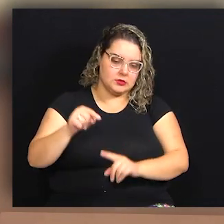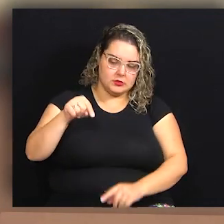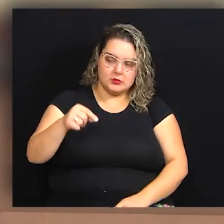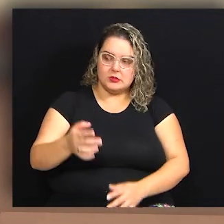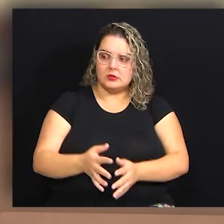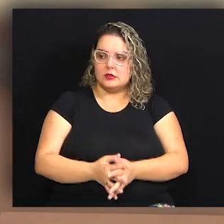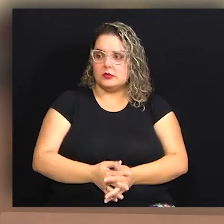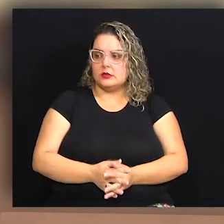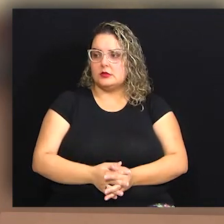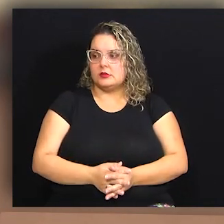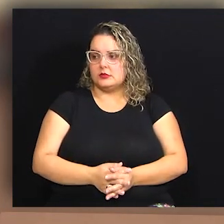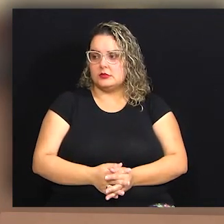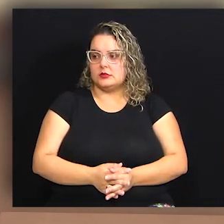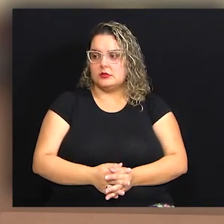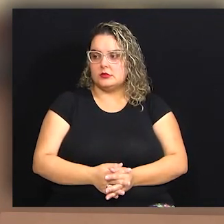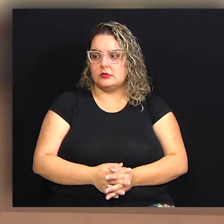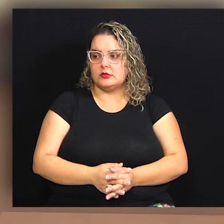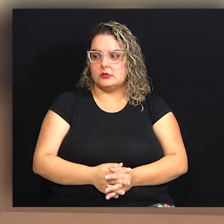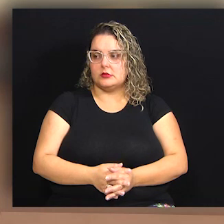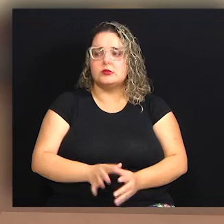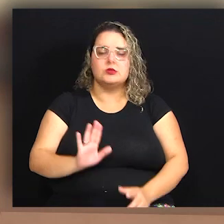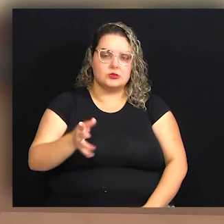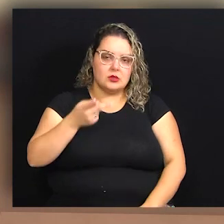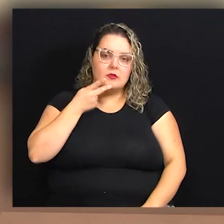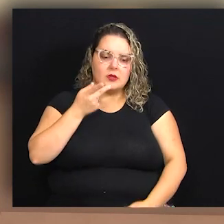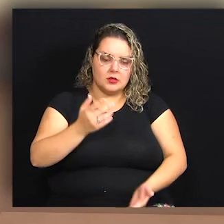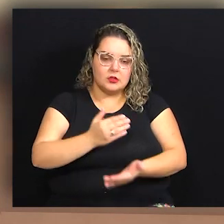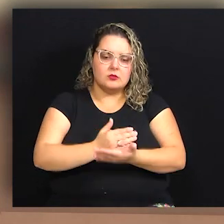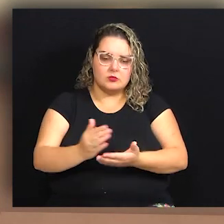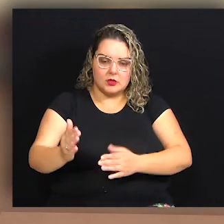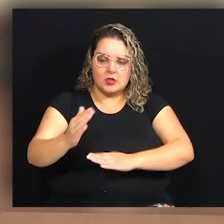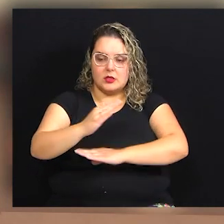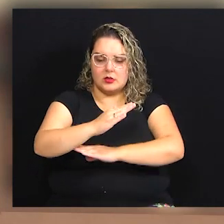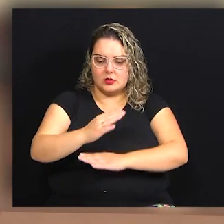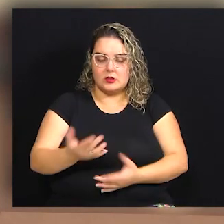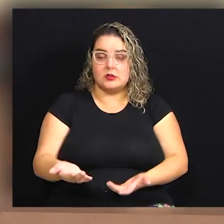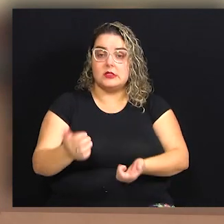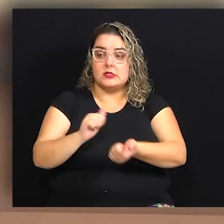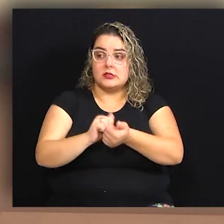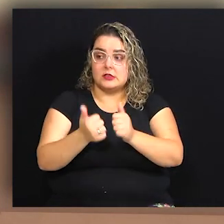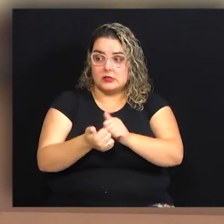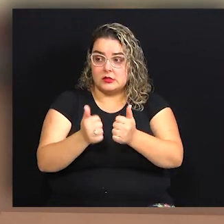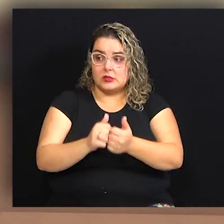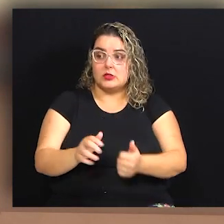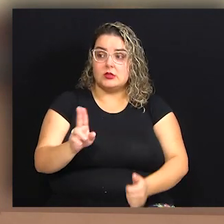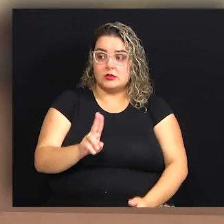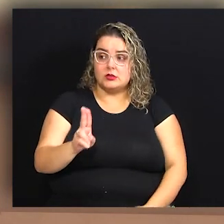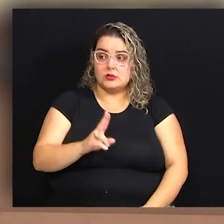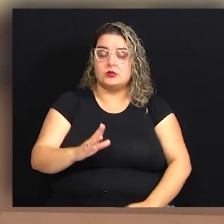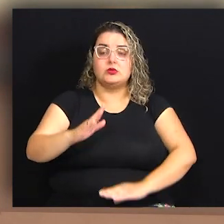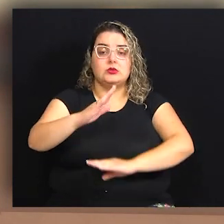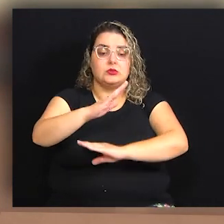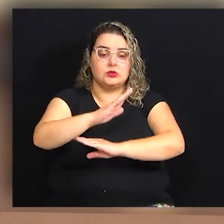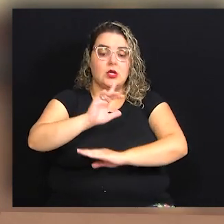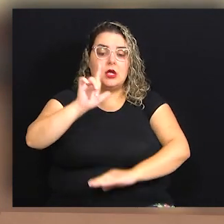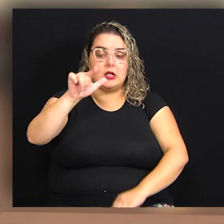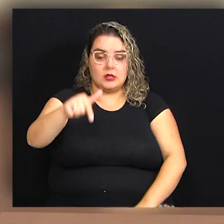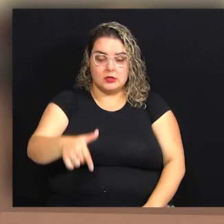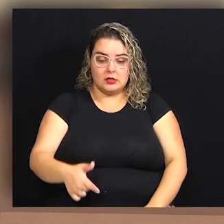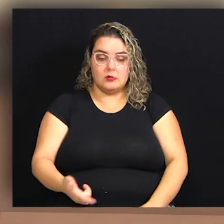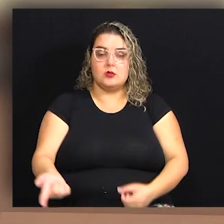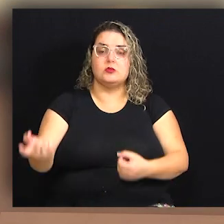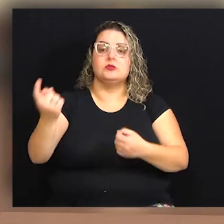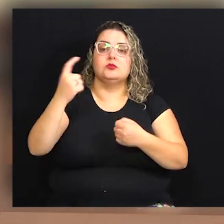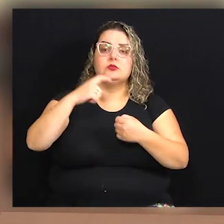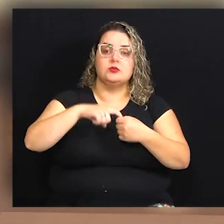tipo. A casa, eu já falei no início, né, aqui está sendo provisoriamente utilizado pela Câmara, logo nós